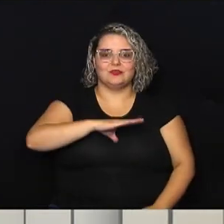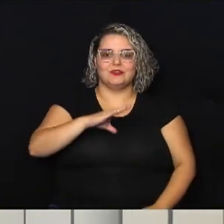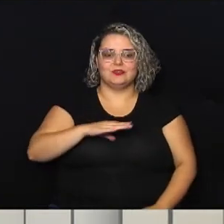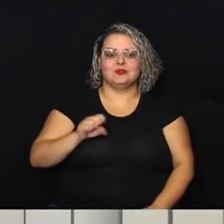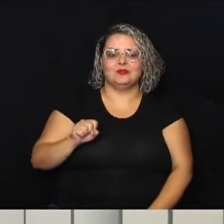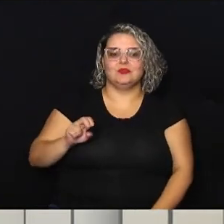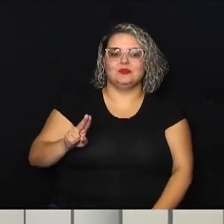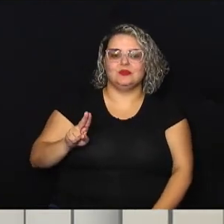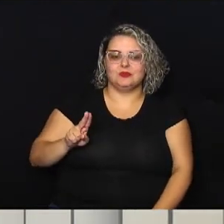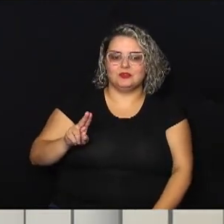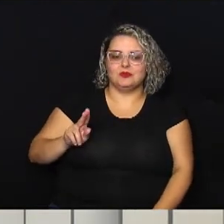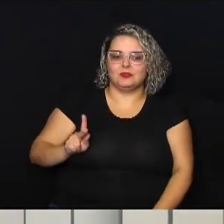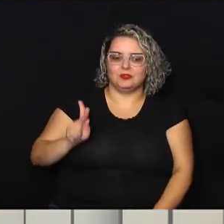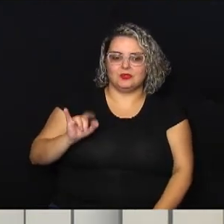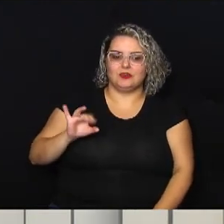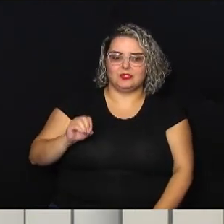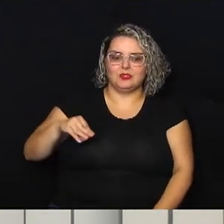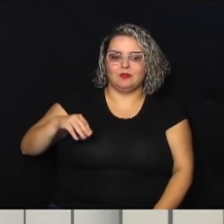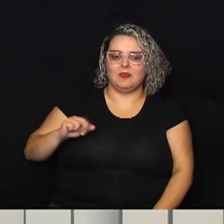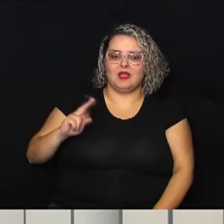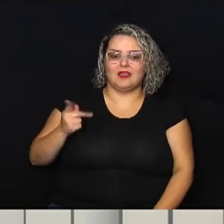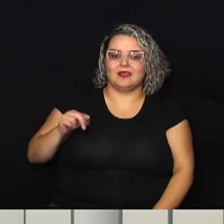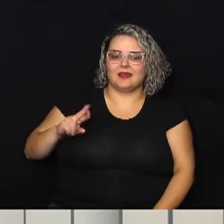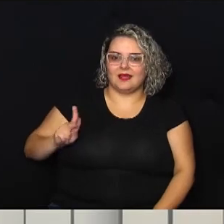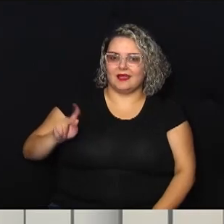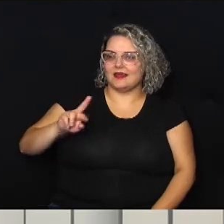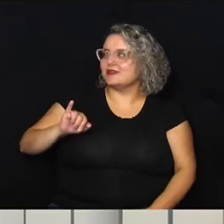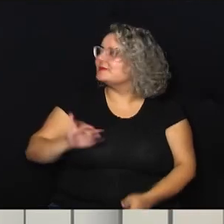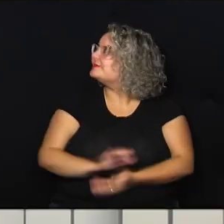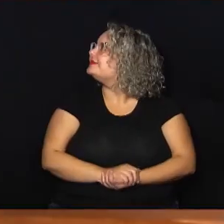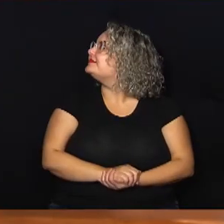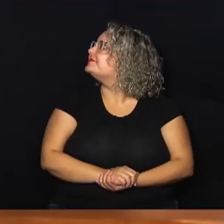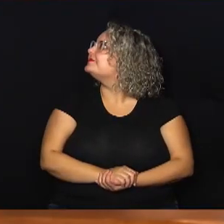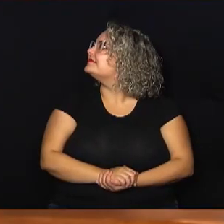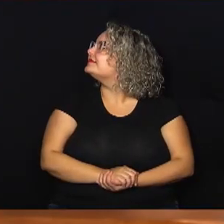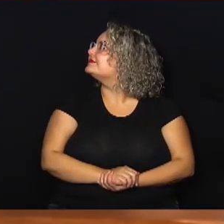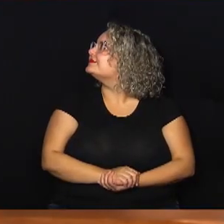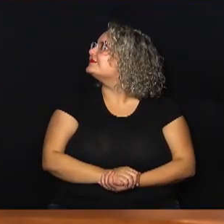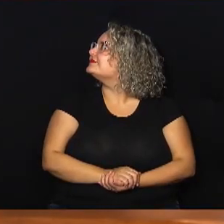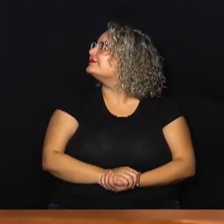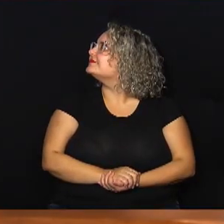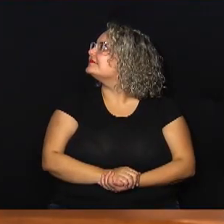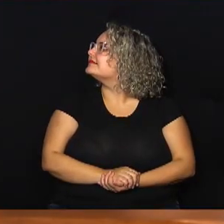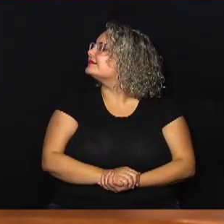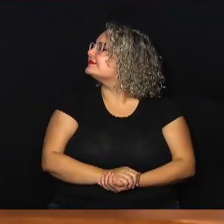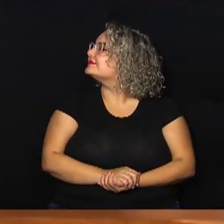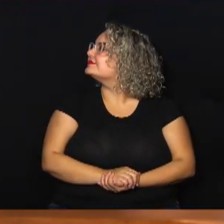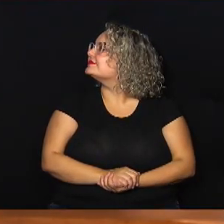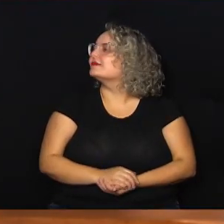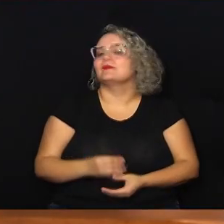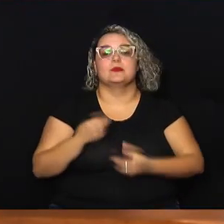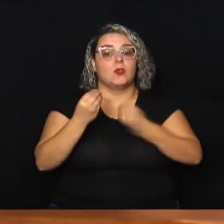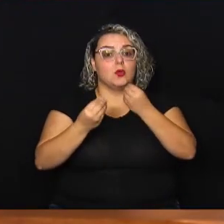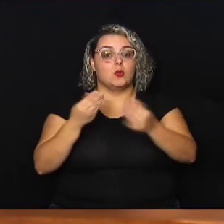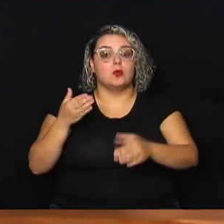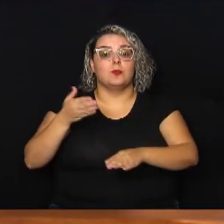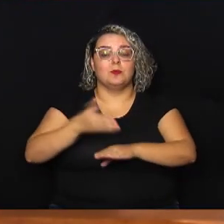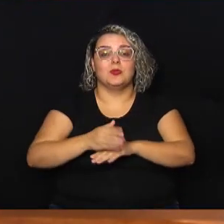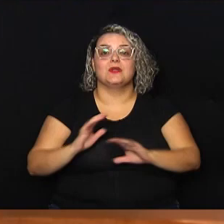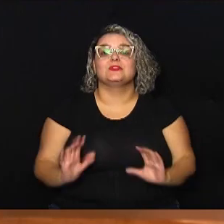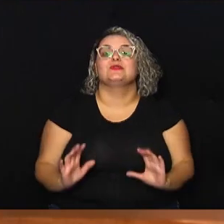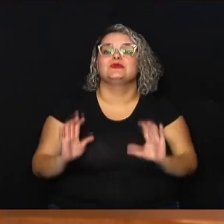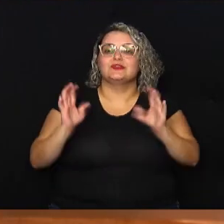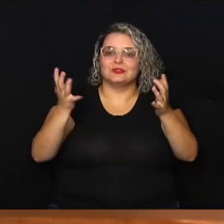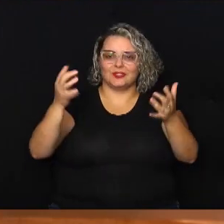Sukiuma Hikari. Confira como foi. Como parte das comemorações do